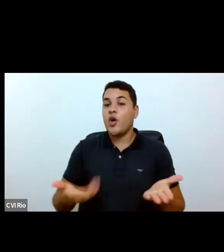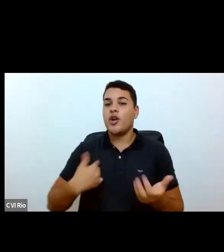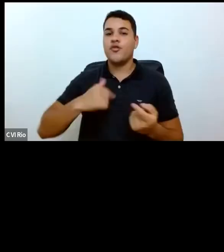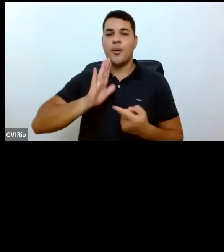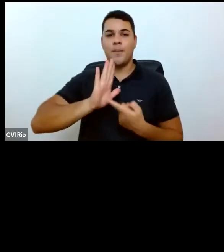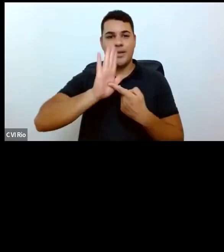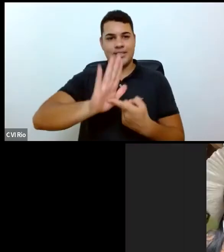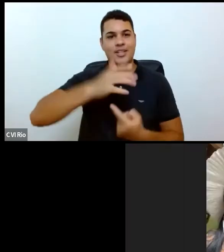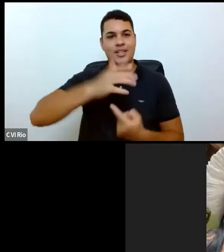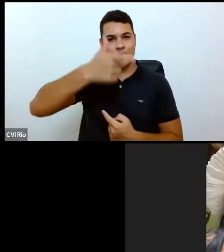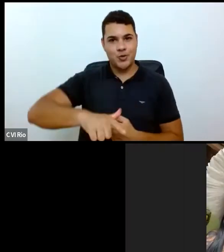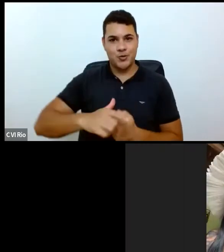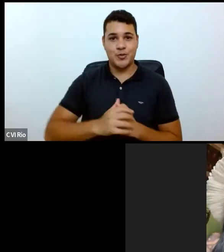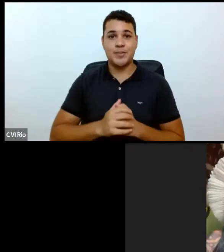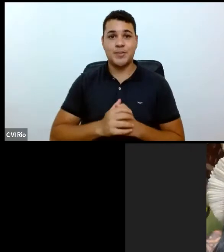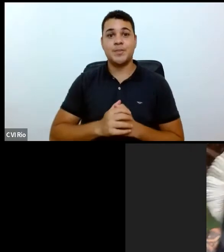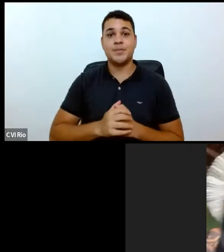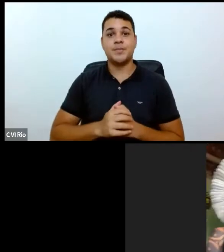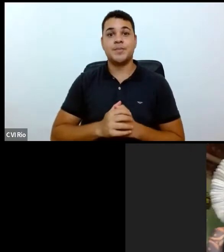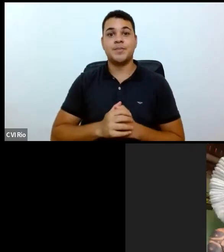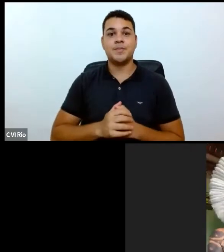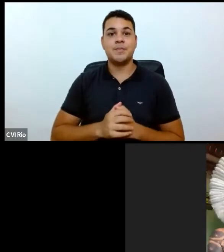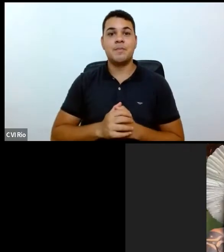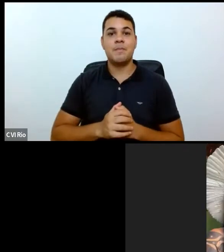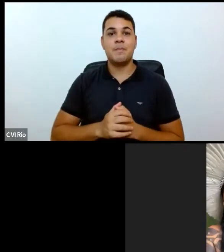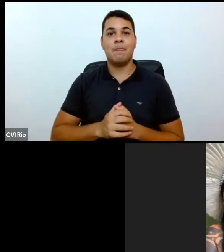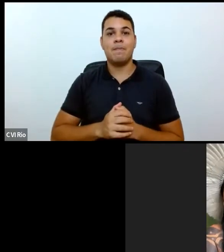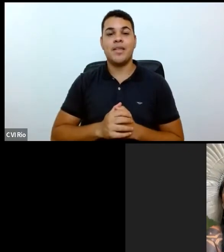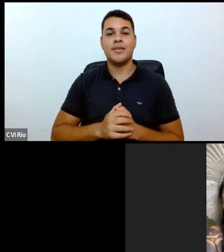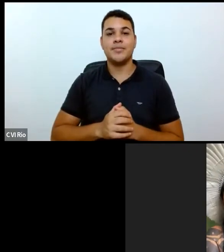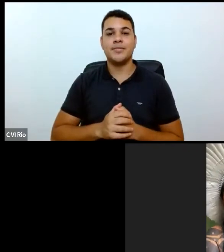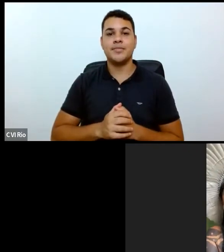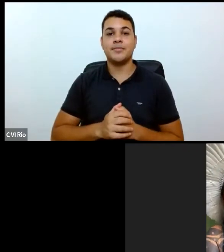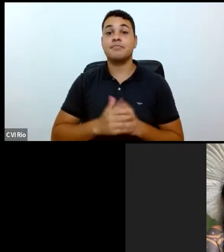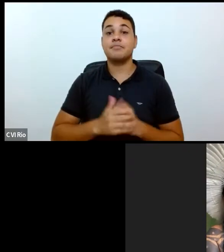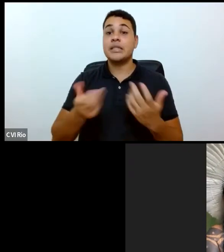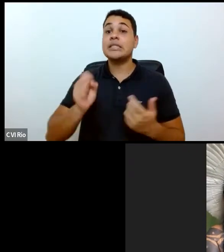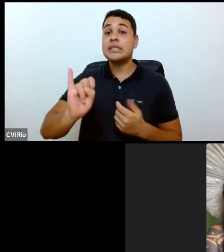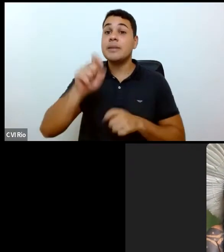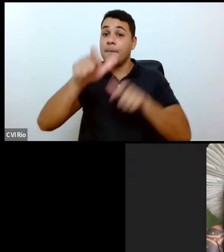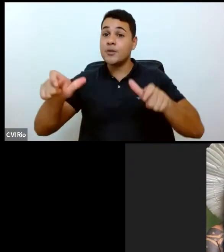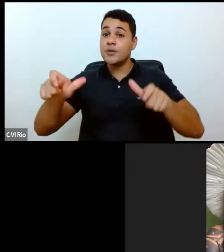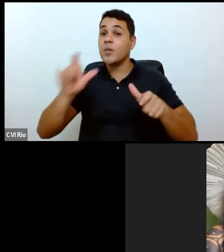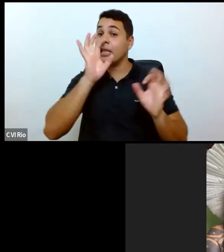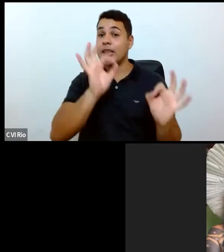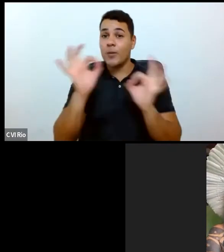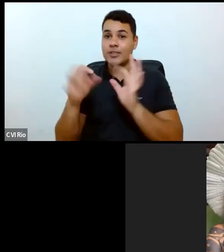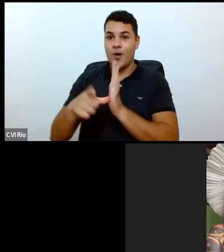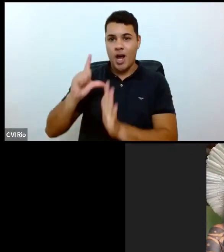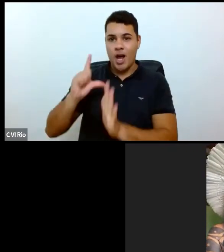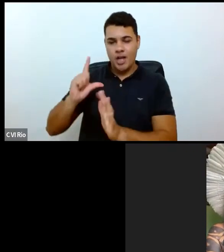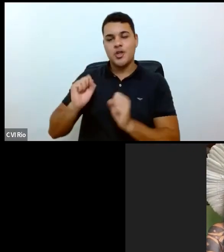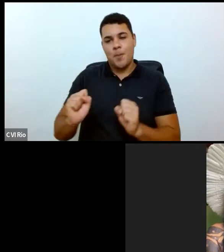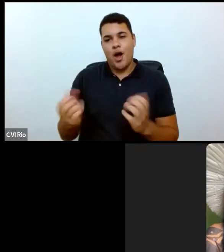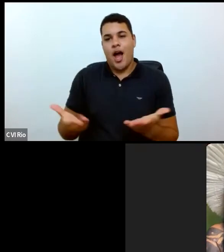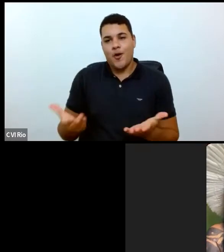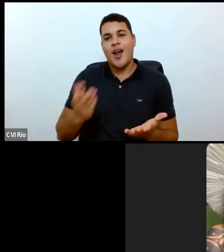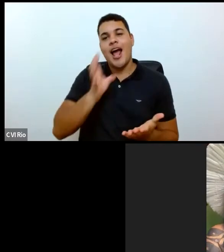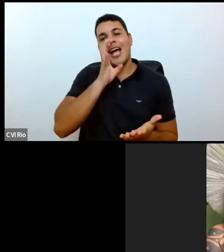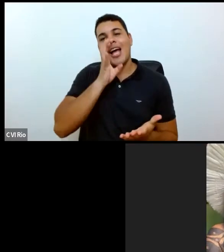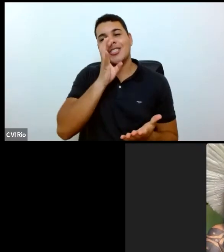novamente, para talvez quem não estava aqui anteriormente, né, nos